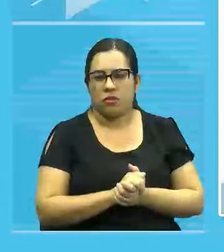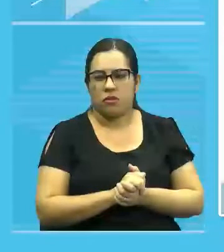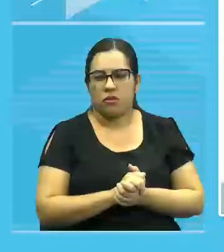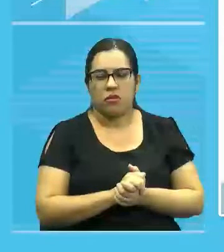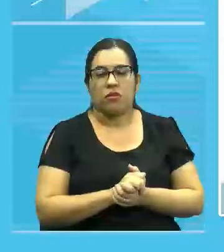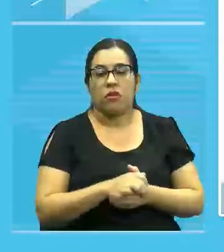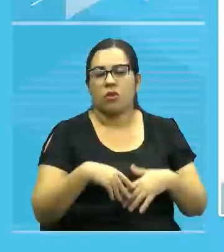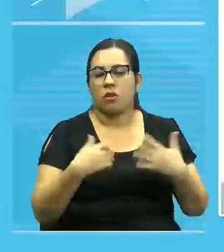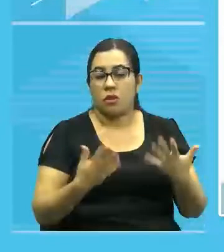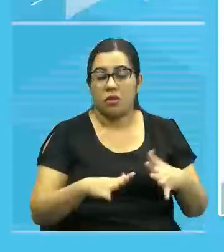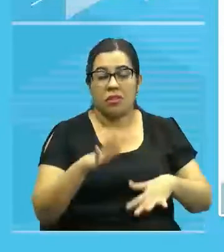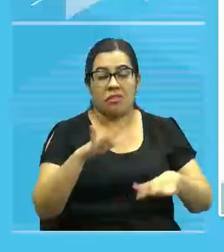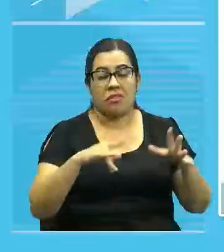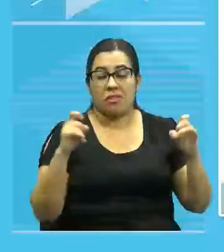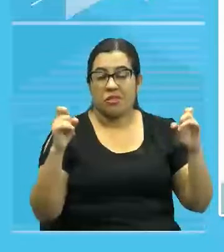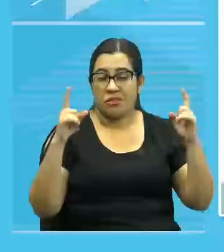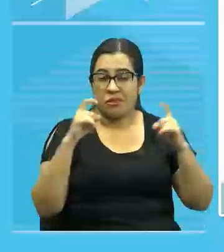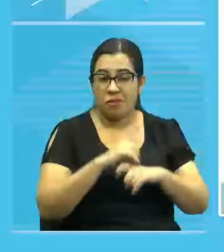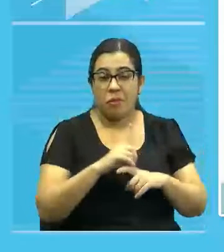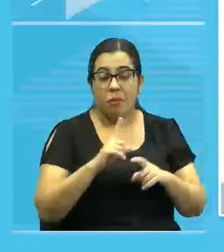para essa questão